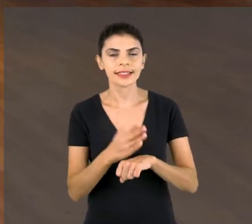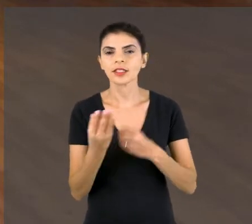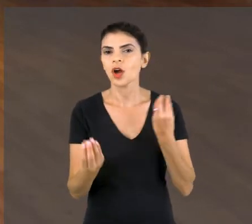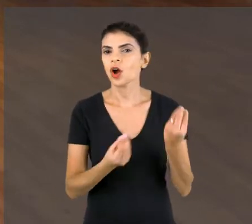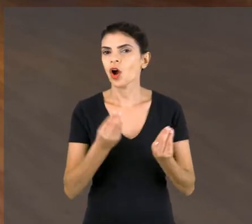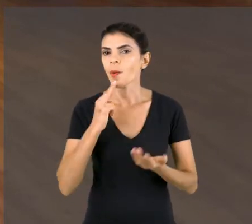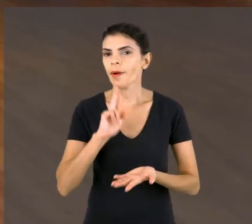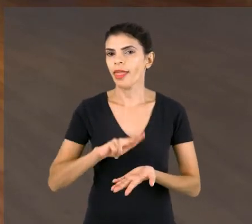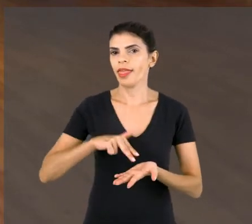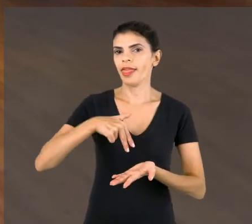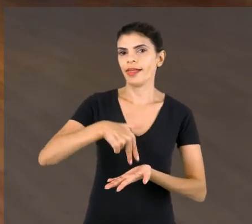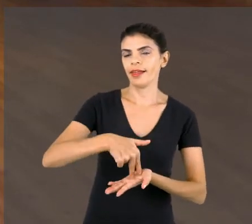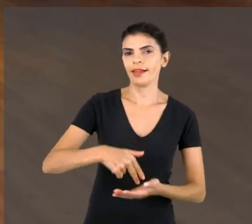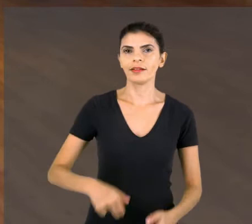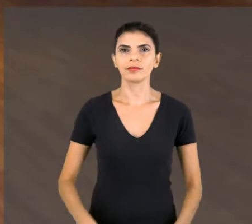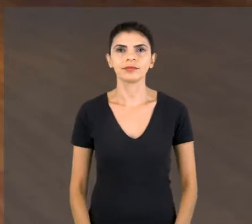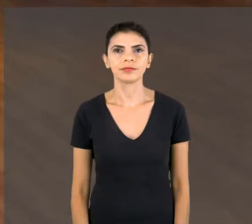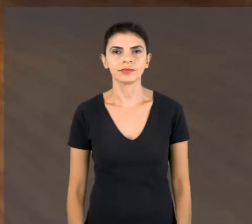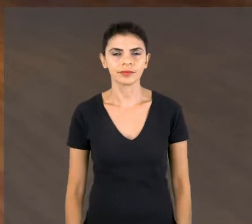erguer.